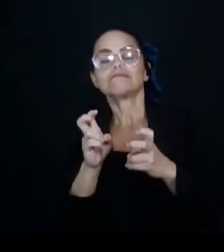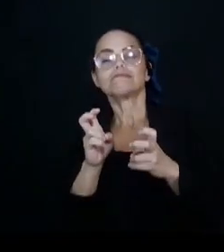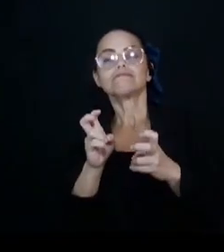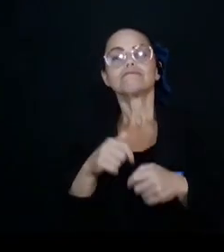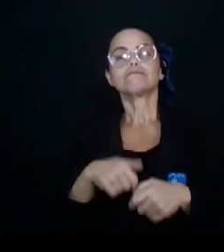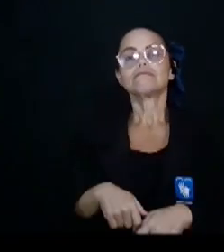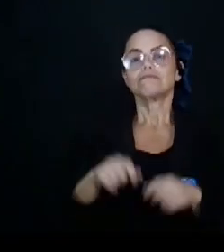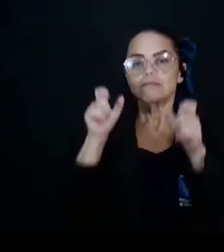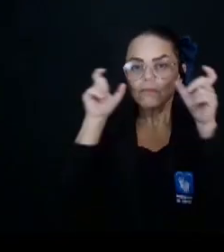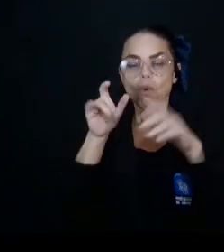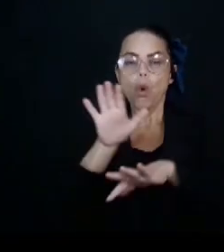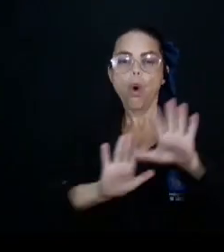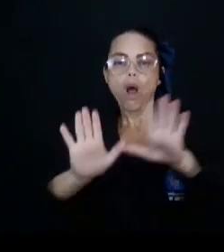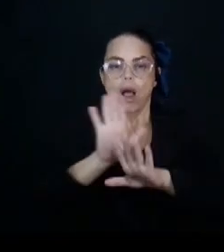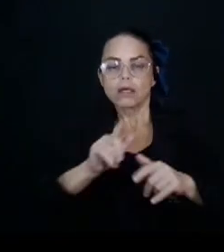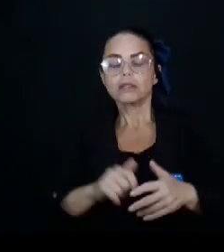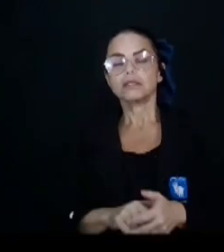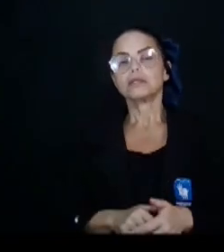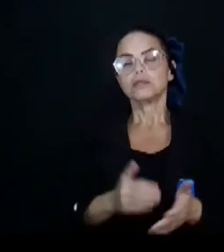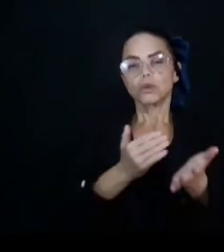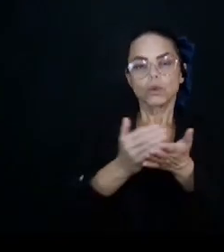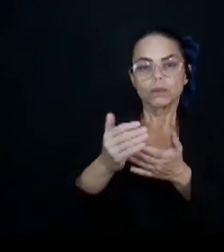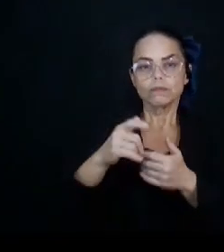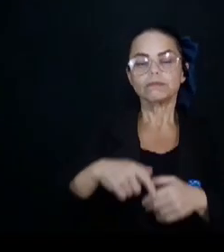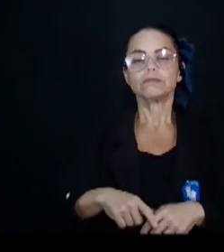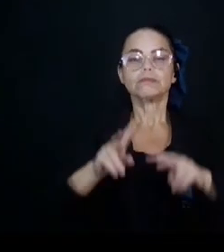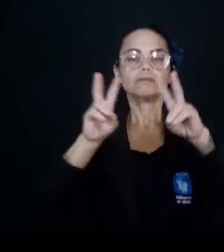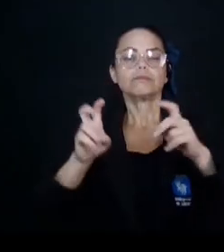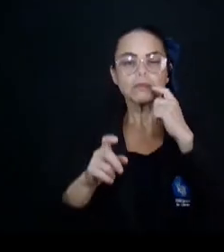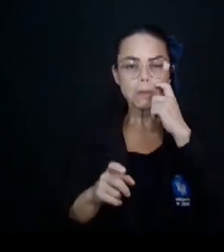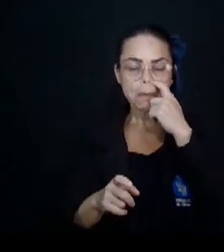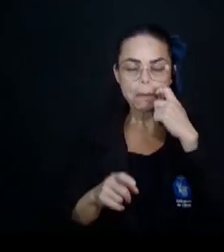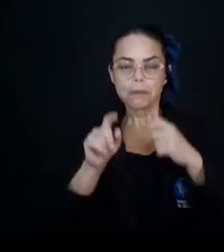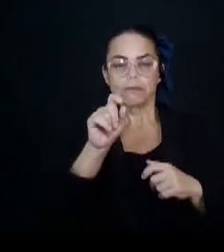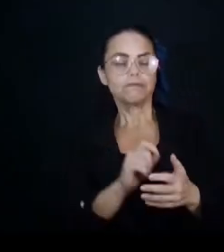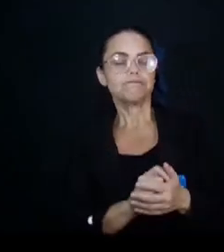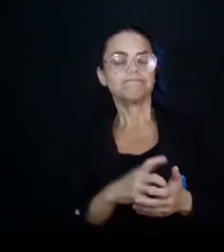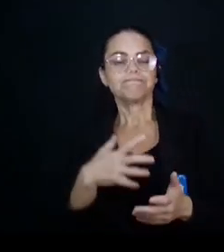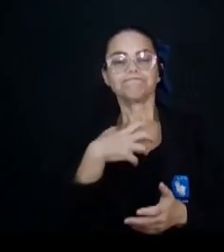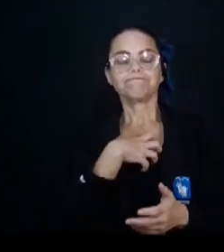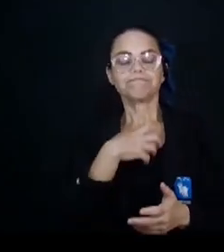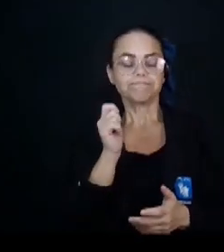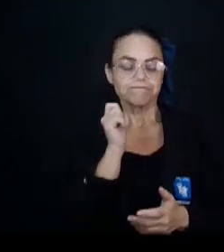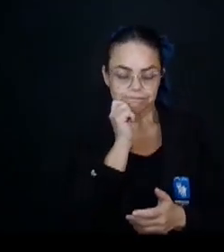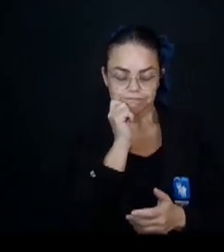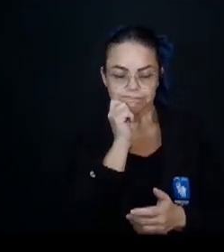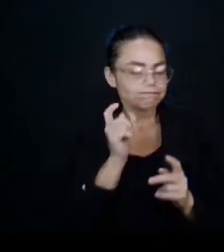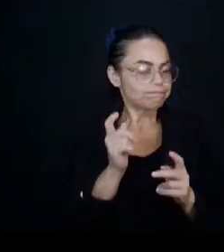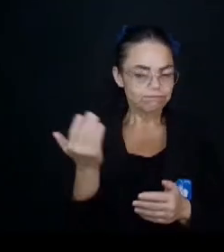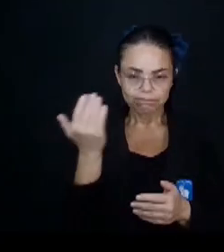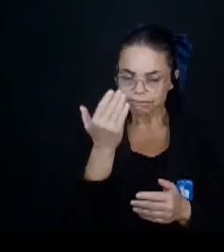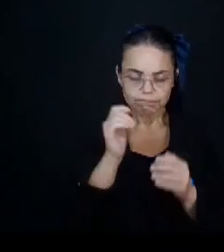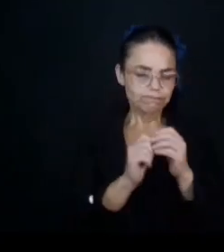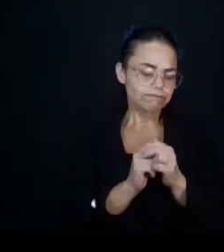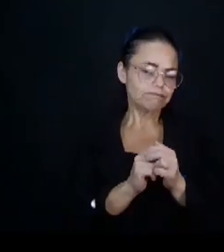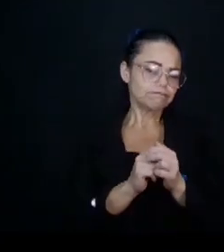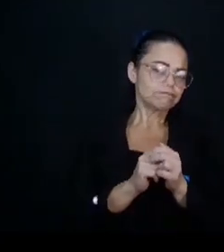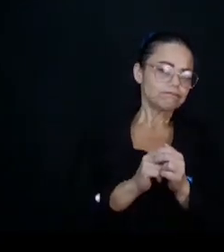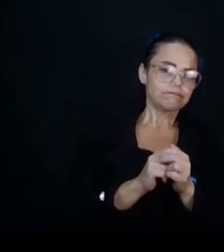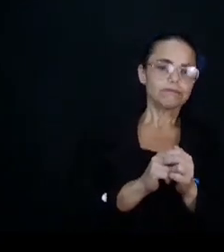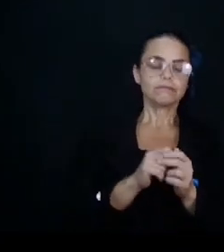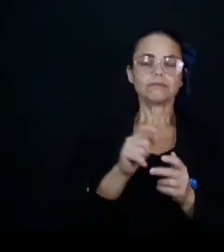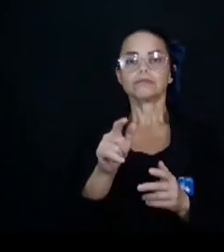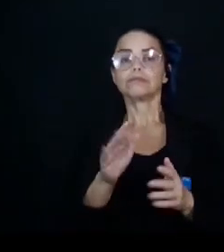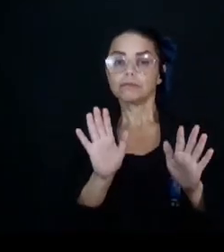cuidado, inicialmente falando, mesmo que seja aquele sinal imperceptível assim para a pessoa. Então, Cassiane, é